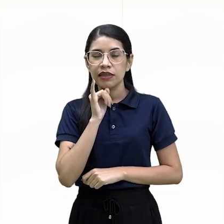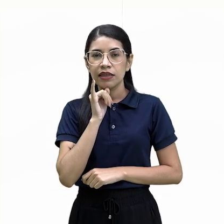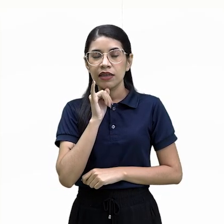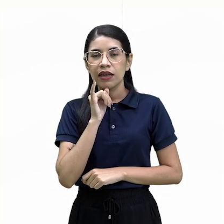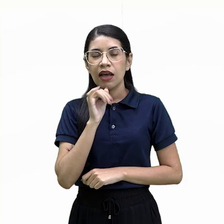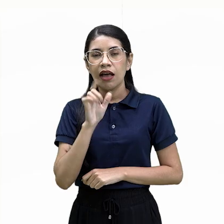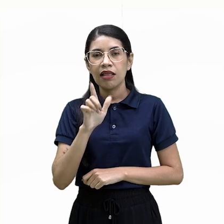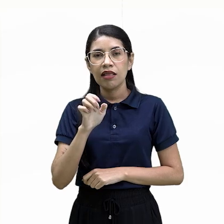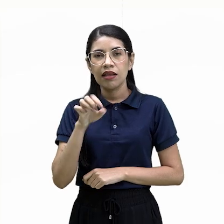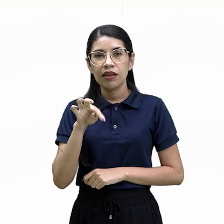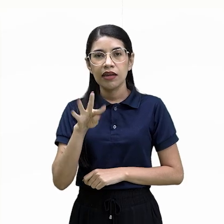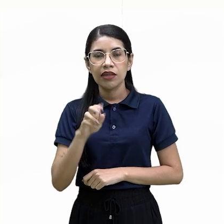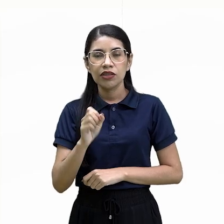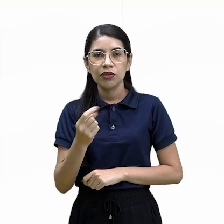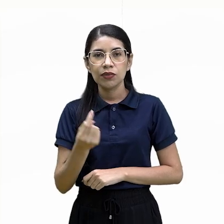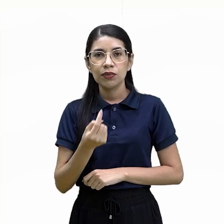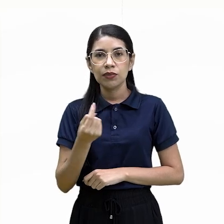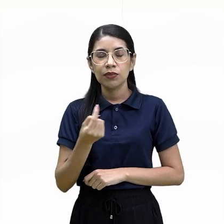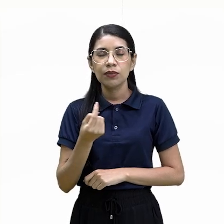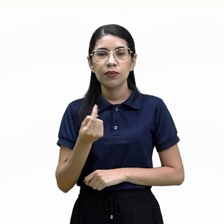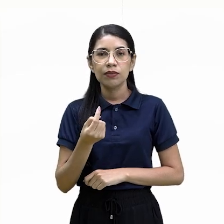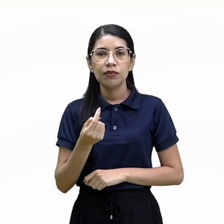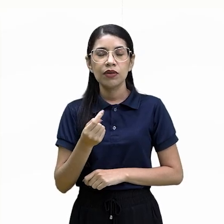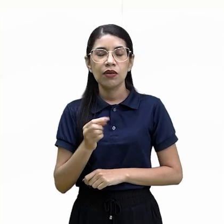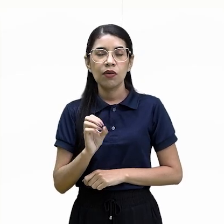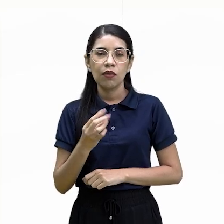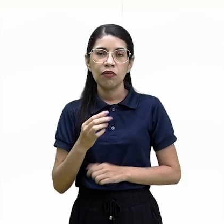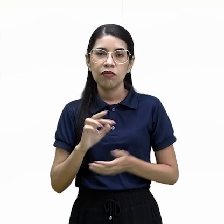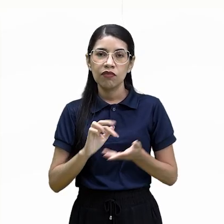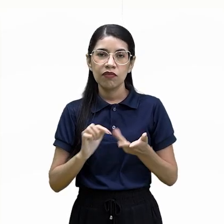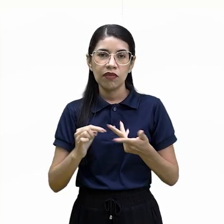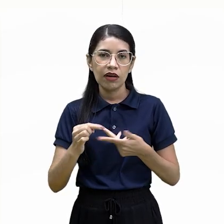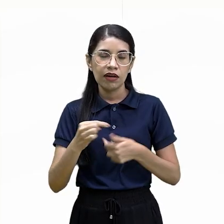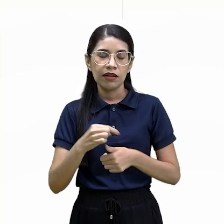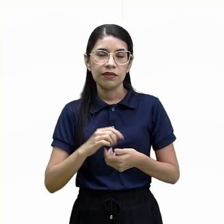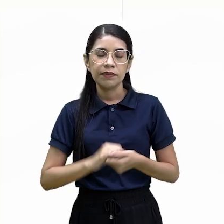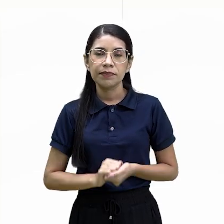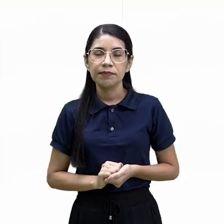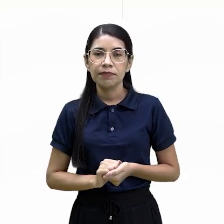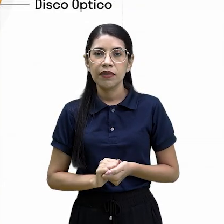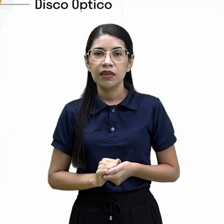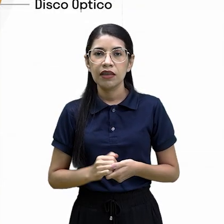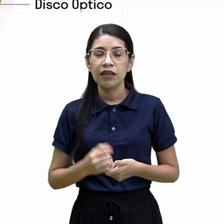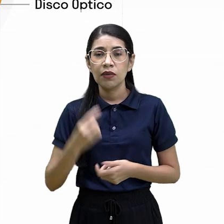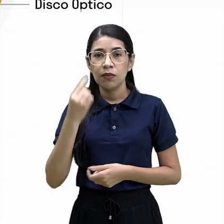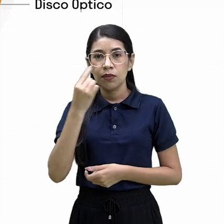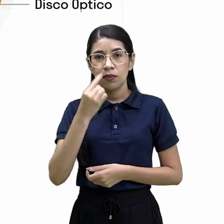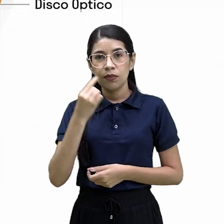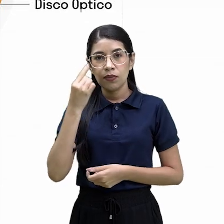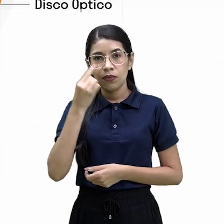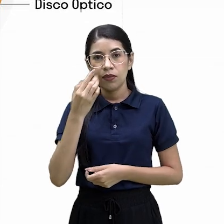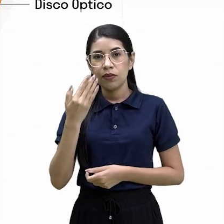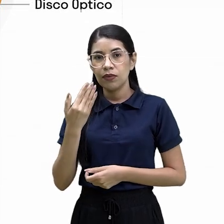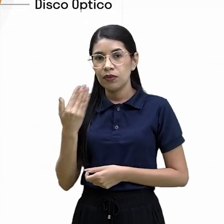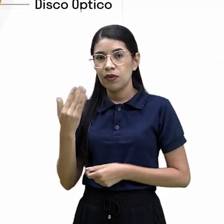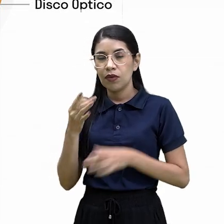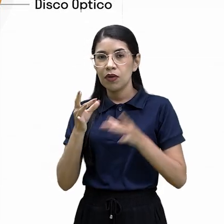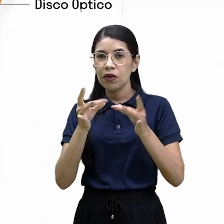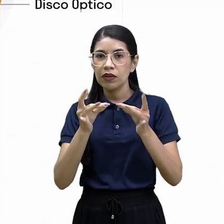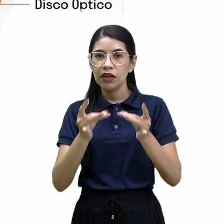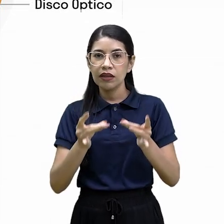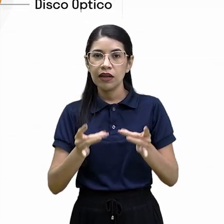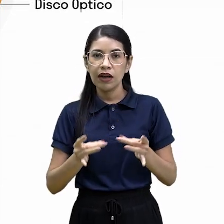uma lente única ou complexo. E agora nós temos aí o olho envolvido aí